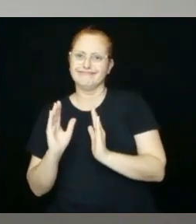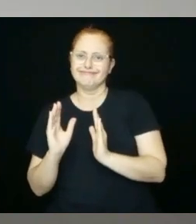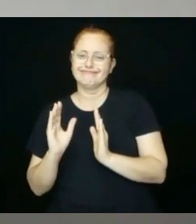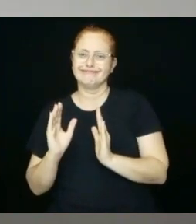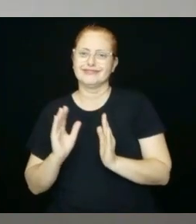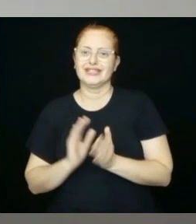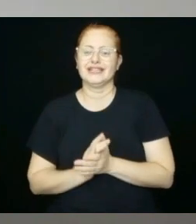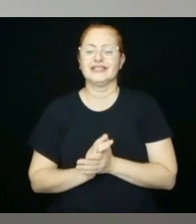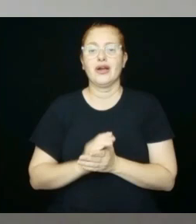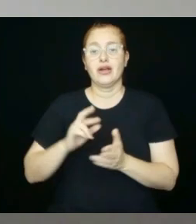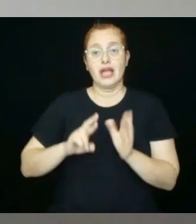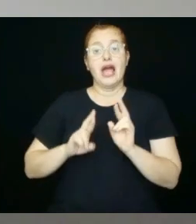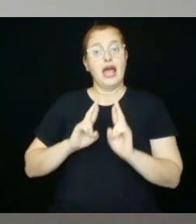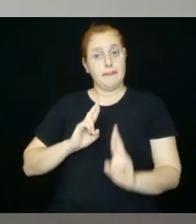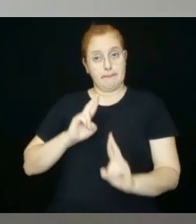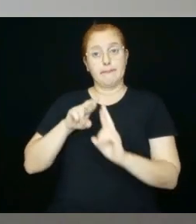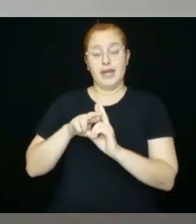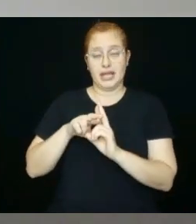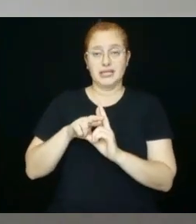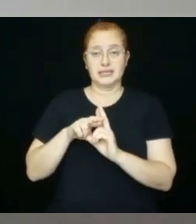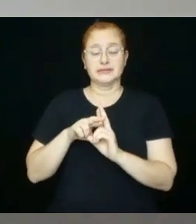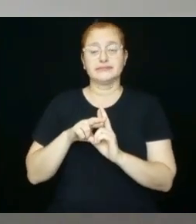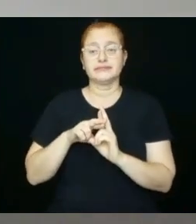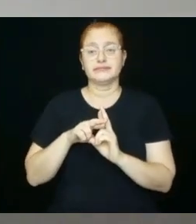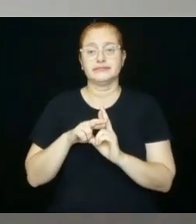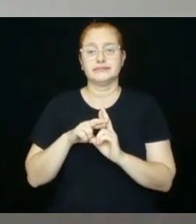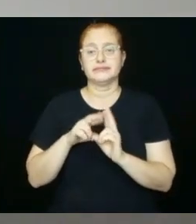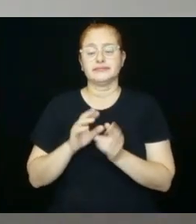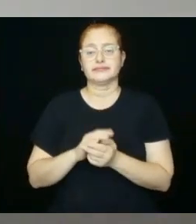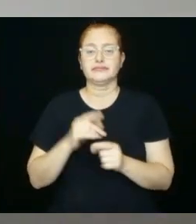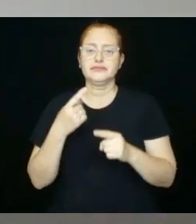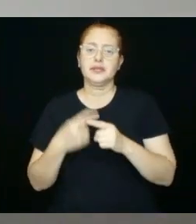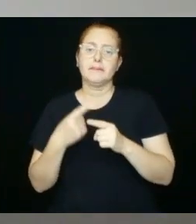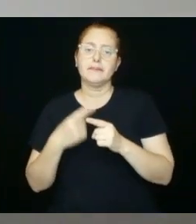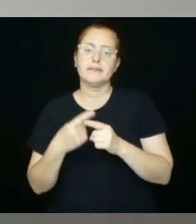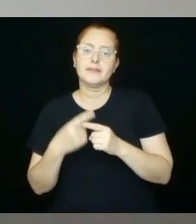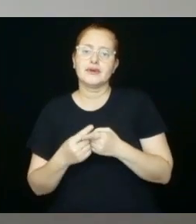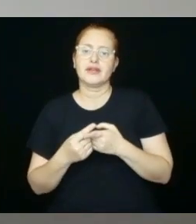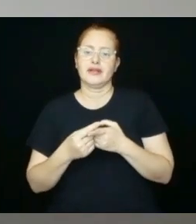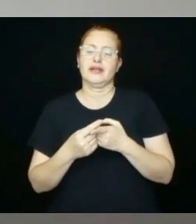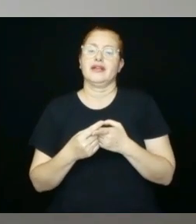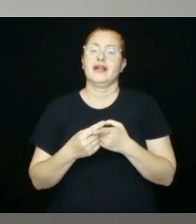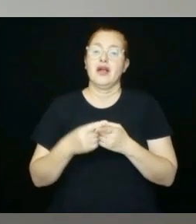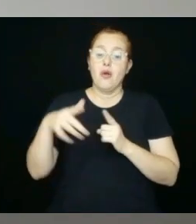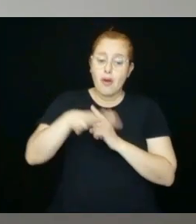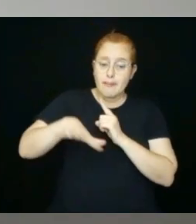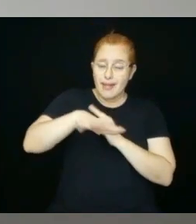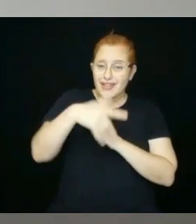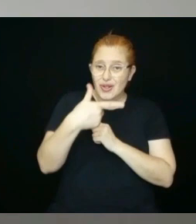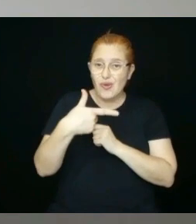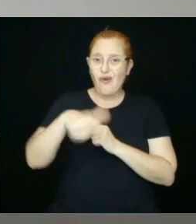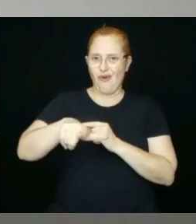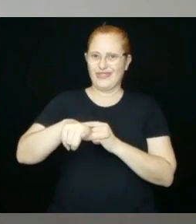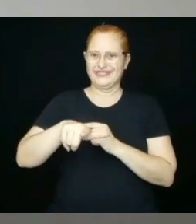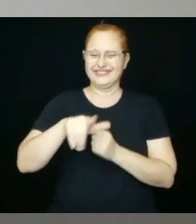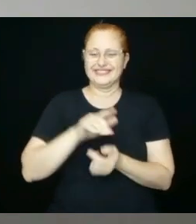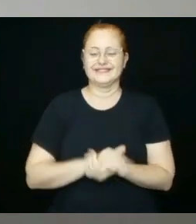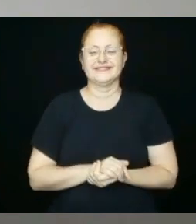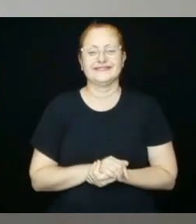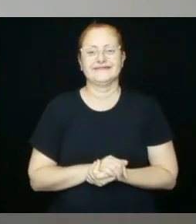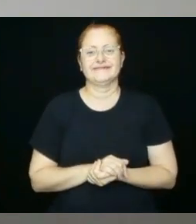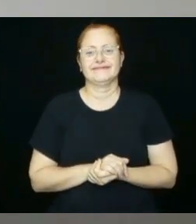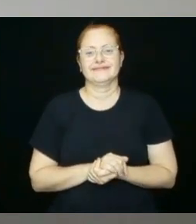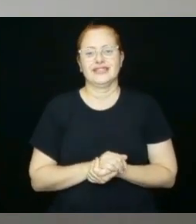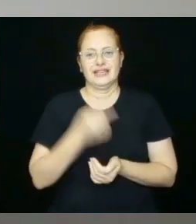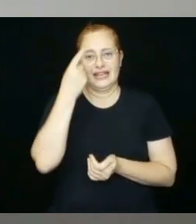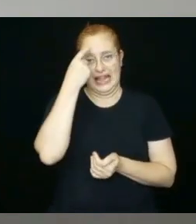menos representando, porque apesar da lógica ser a mesma, o ambiente aqui é outro, né? Sim.